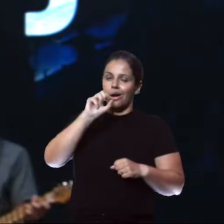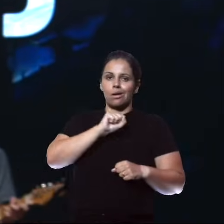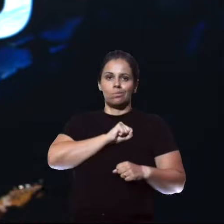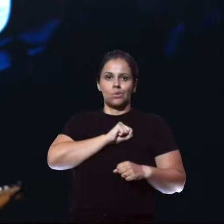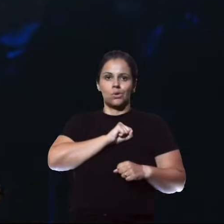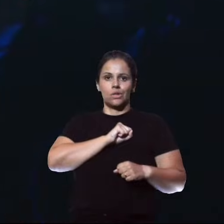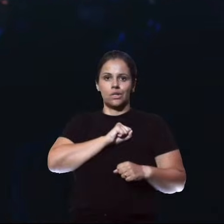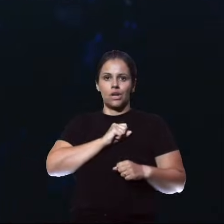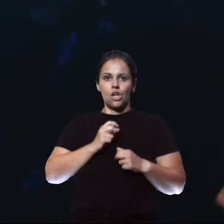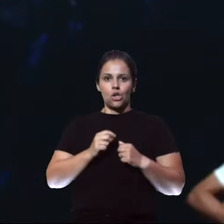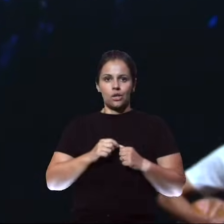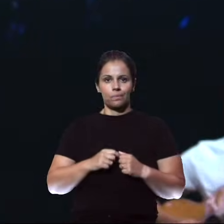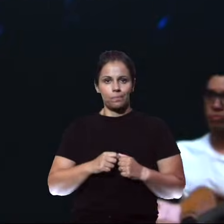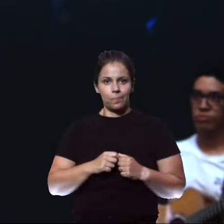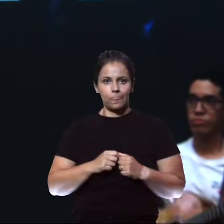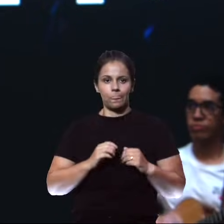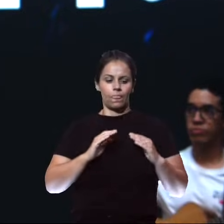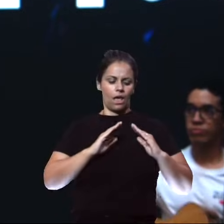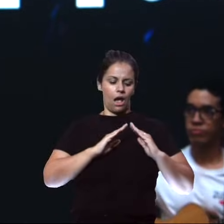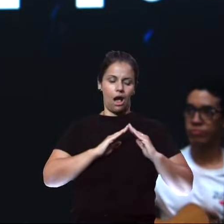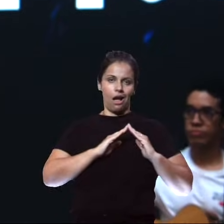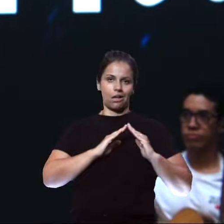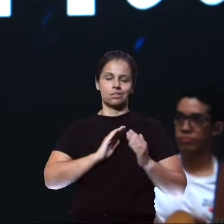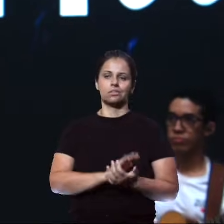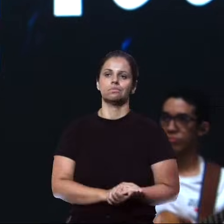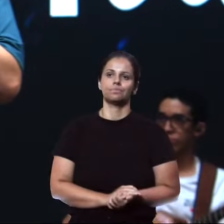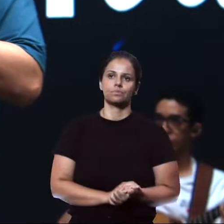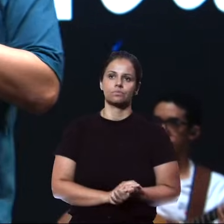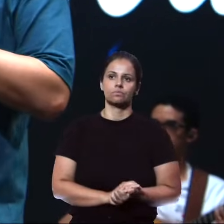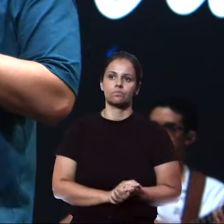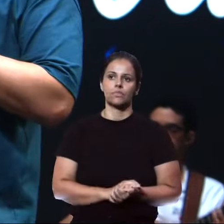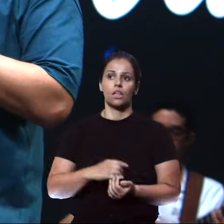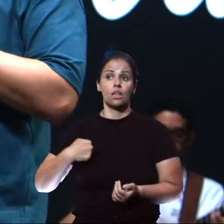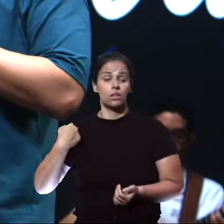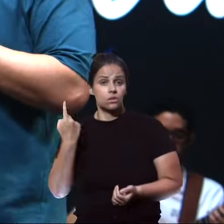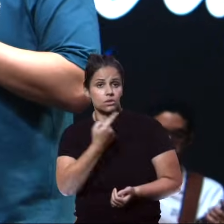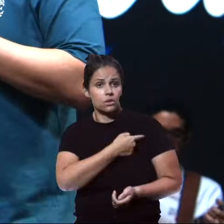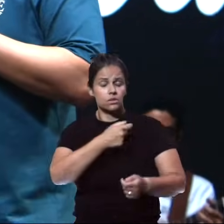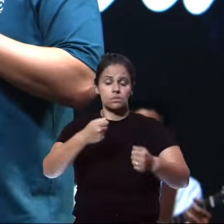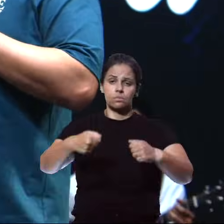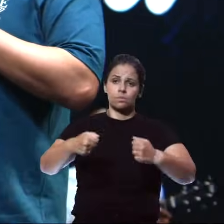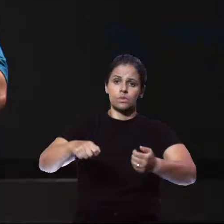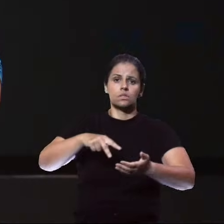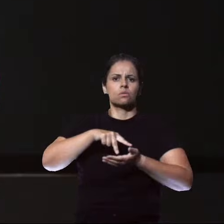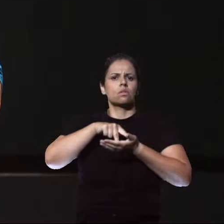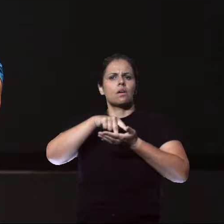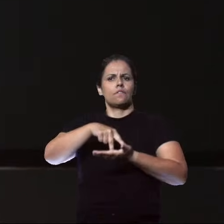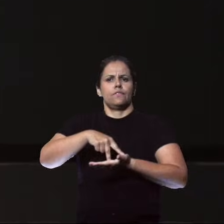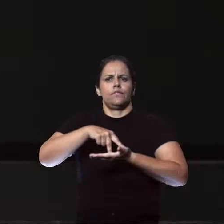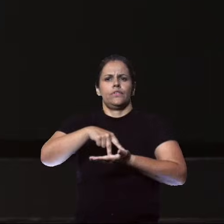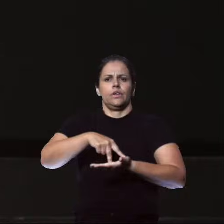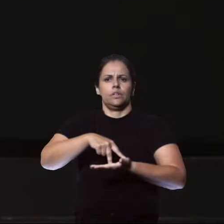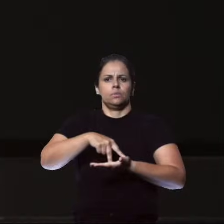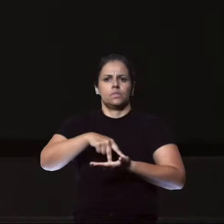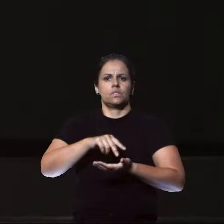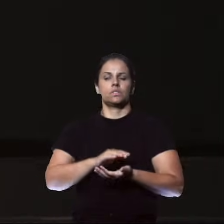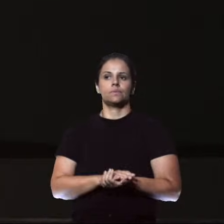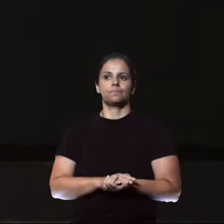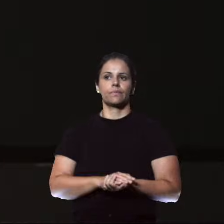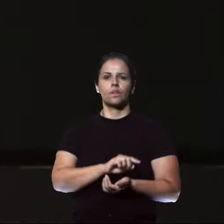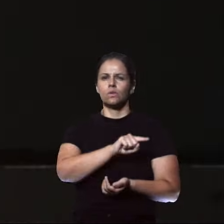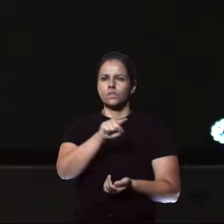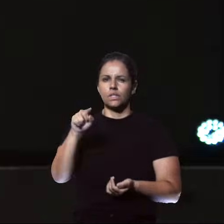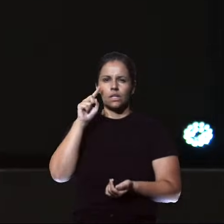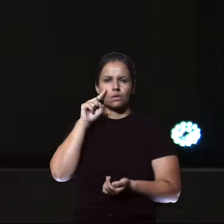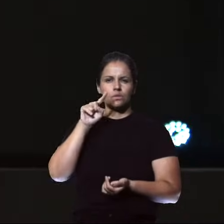numa época em que se fala muito sobre equilíbrio. Eu não sei se você tem visto as últimas